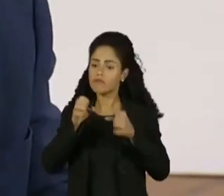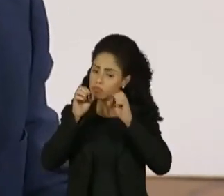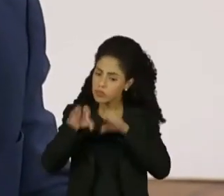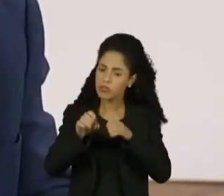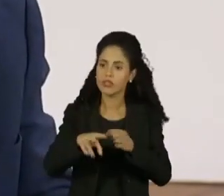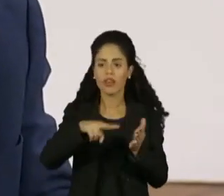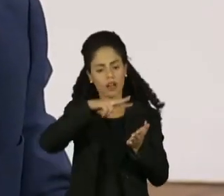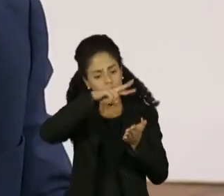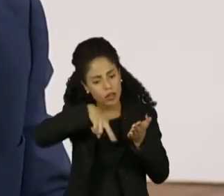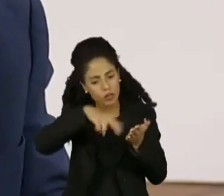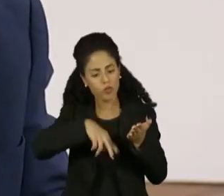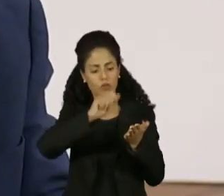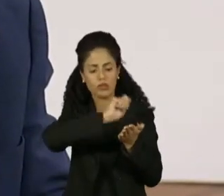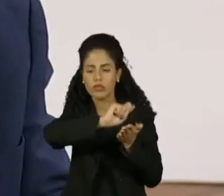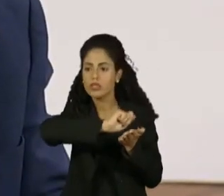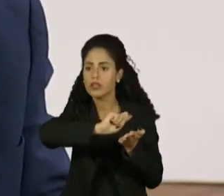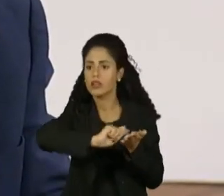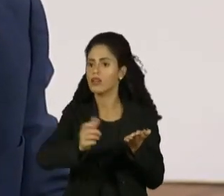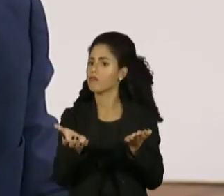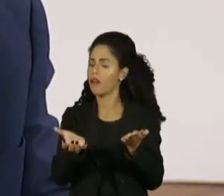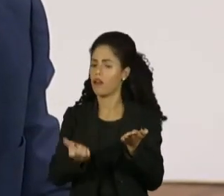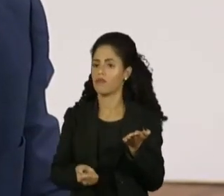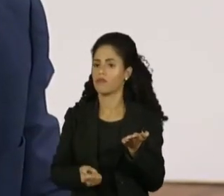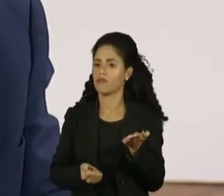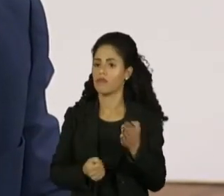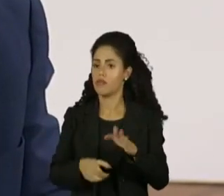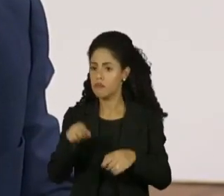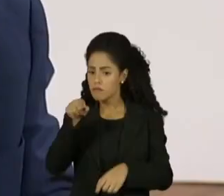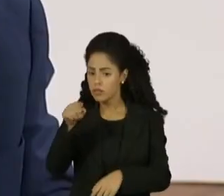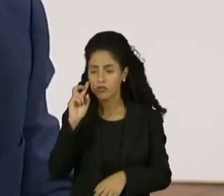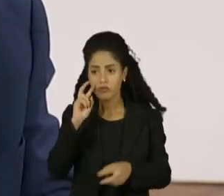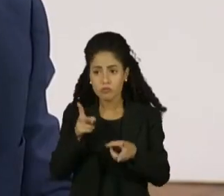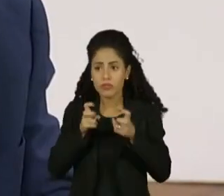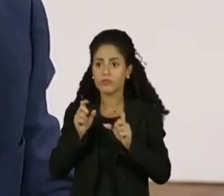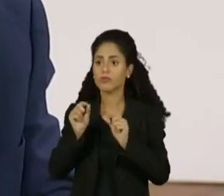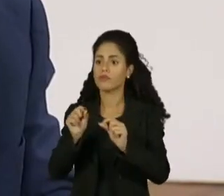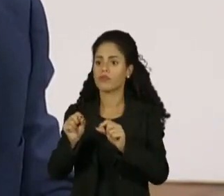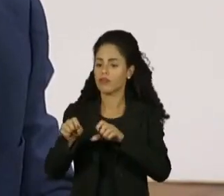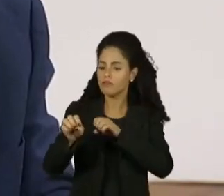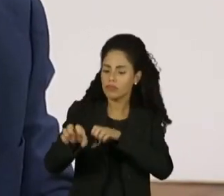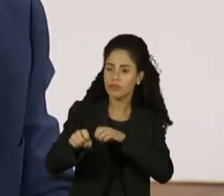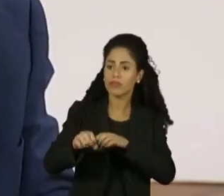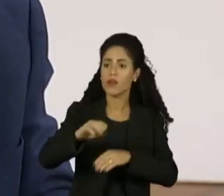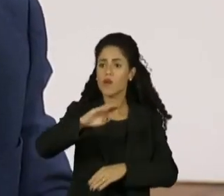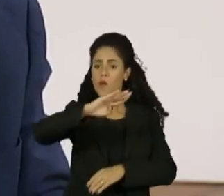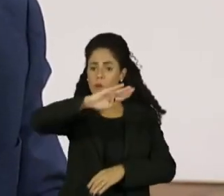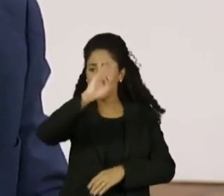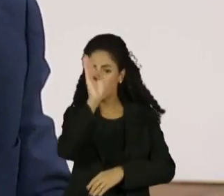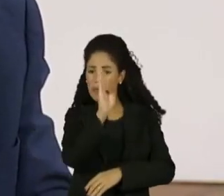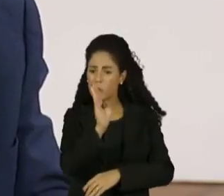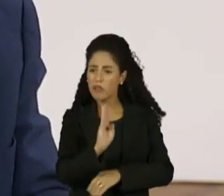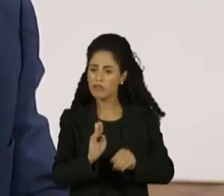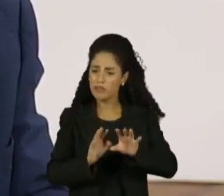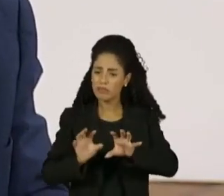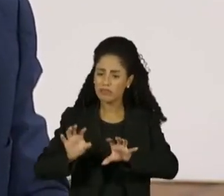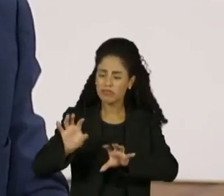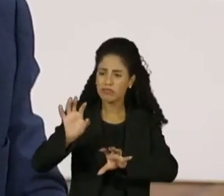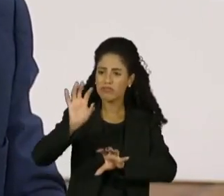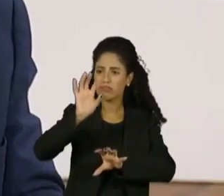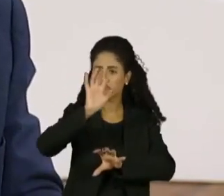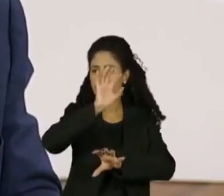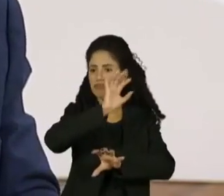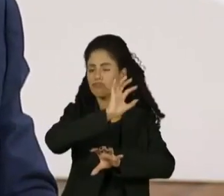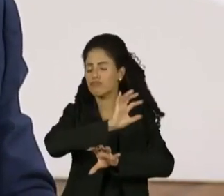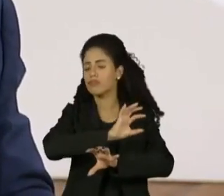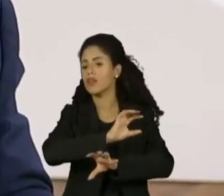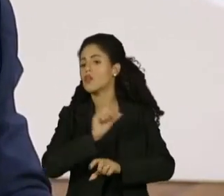Mas, tirando essa questão que o próprio mapa eleitoral mostra, o Brasil teve um processo que eu vou chegar